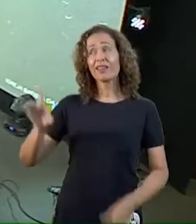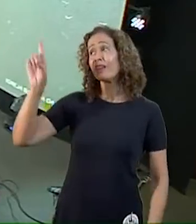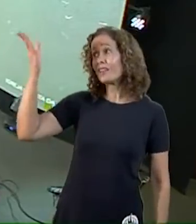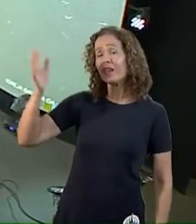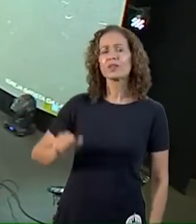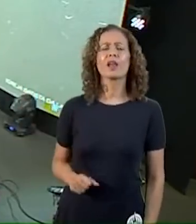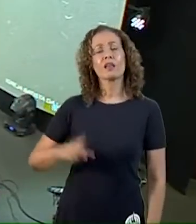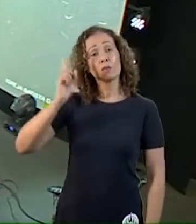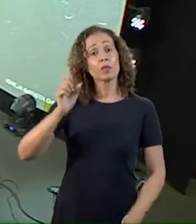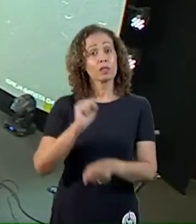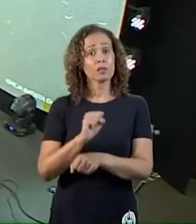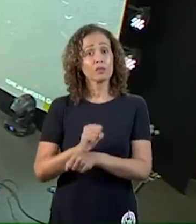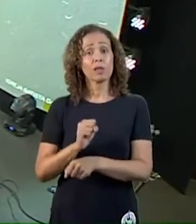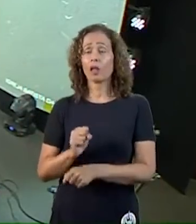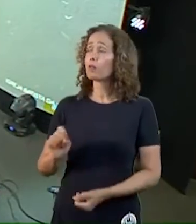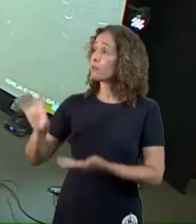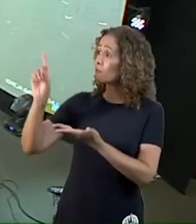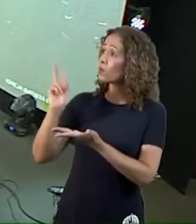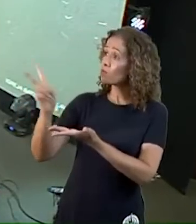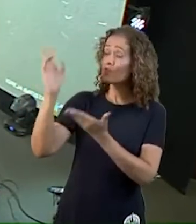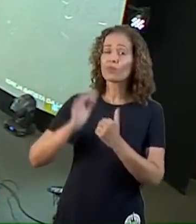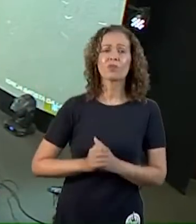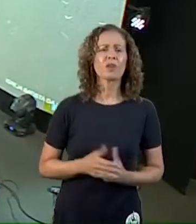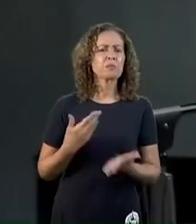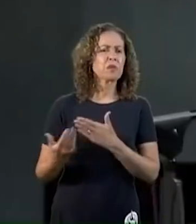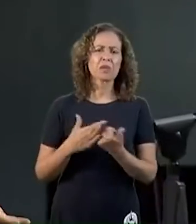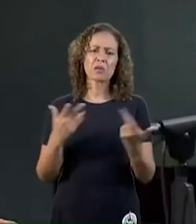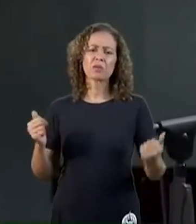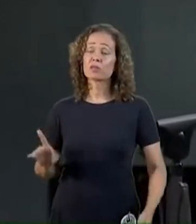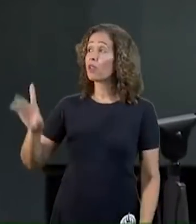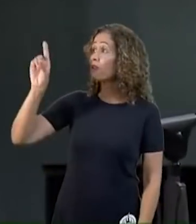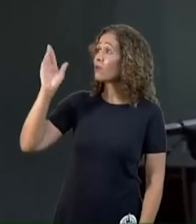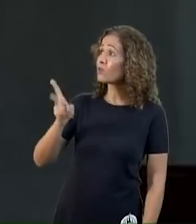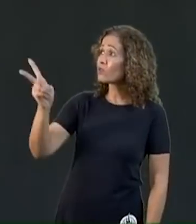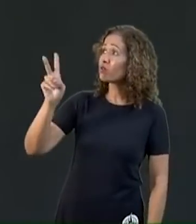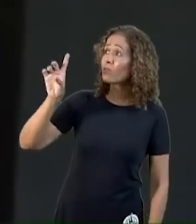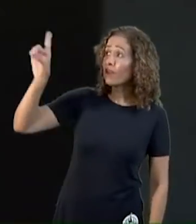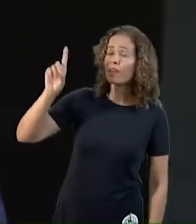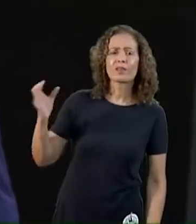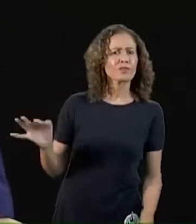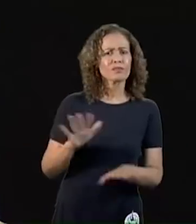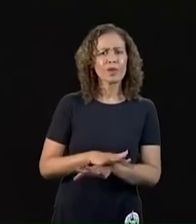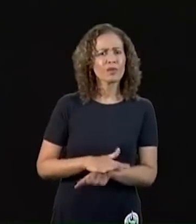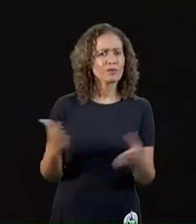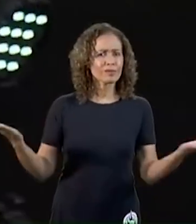Deus. E qualquer coisa, Ele é Deus. Ele é Deus, puta, acabou.